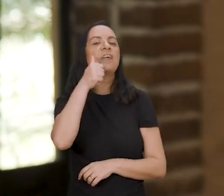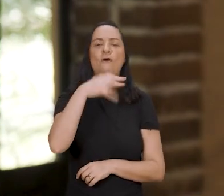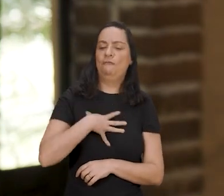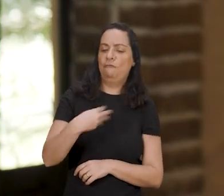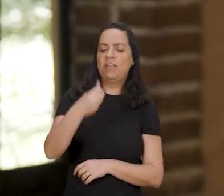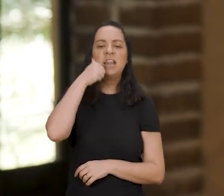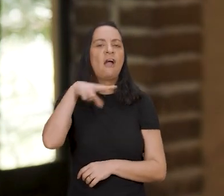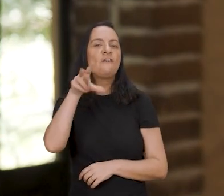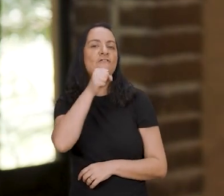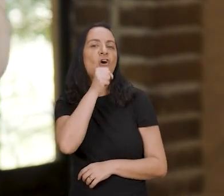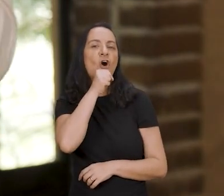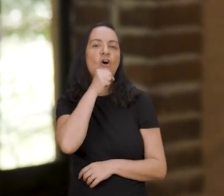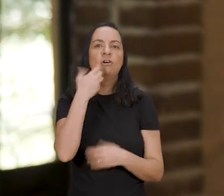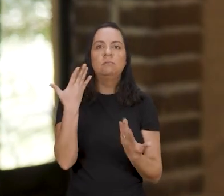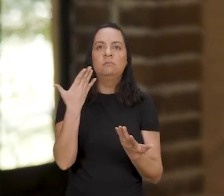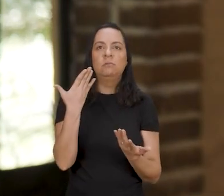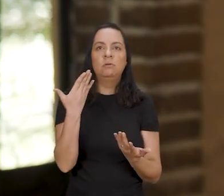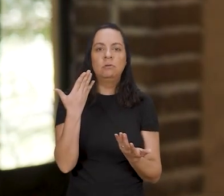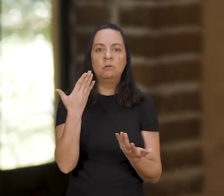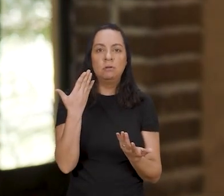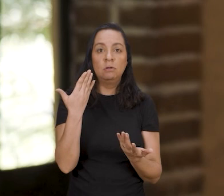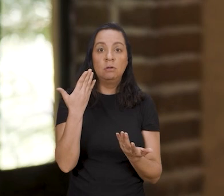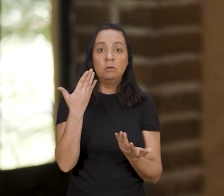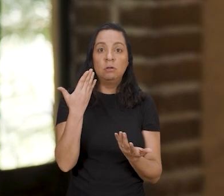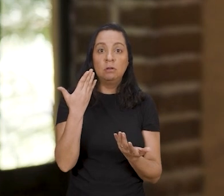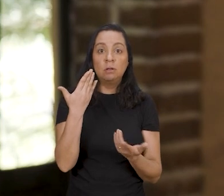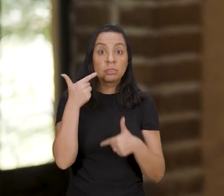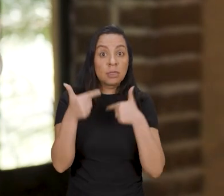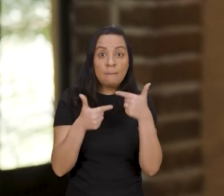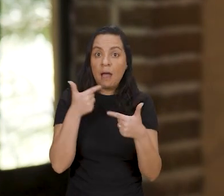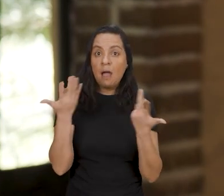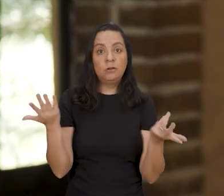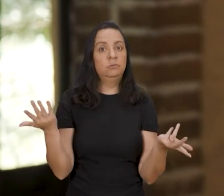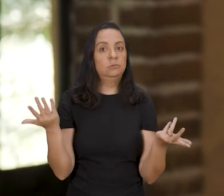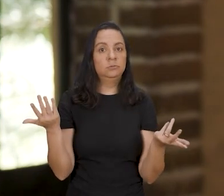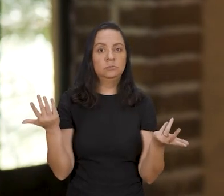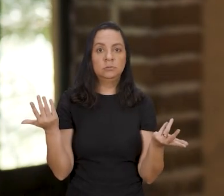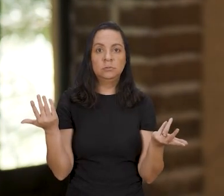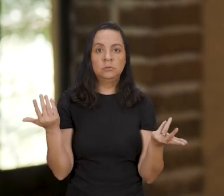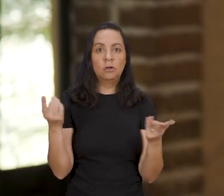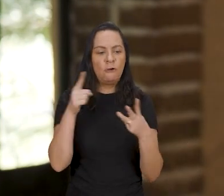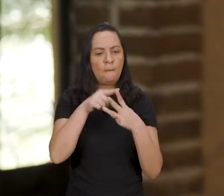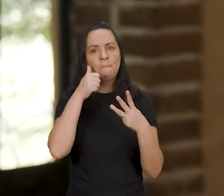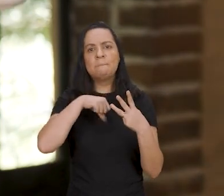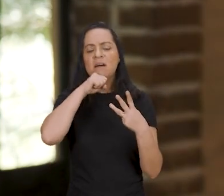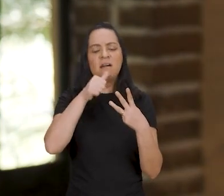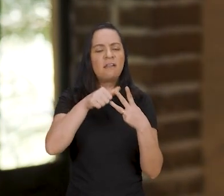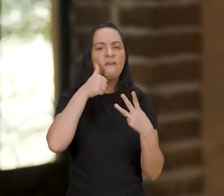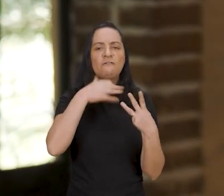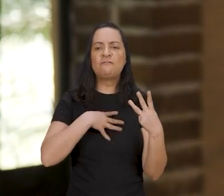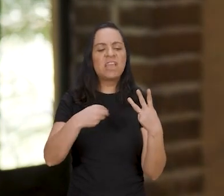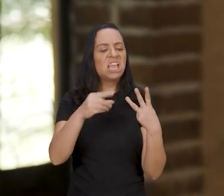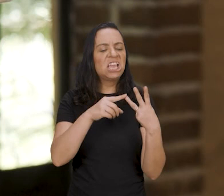filha, ser vó, ser engenheira. No caso eu, pai, ok? Mas no caso de vocês, mãe, filha, vó,